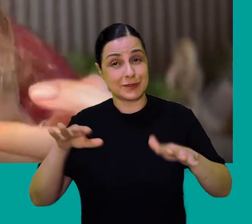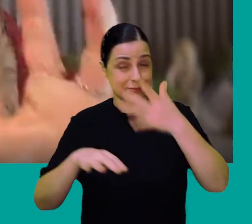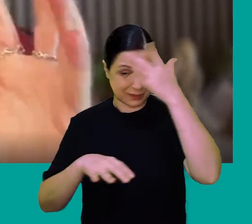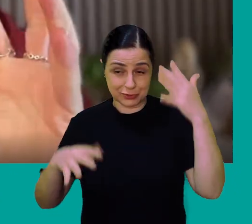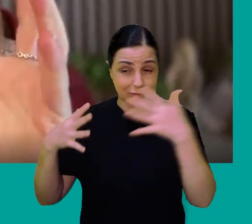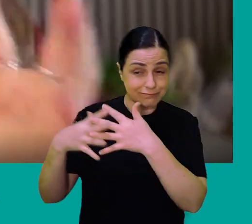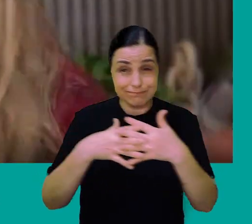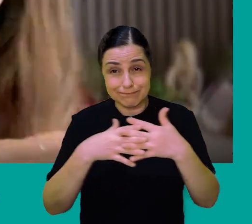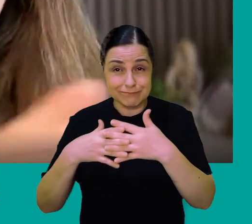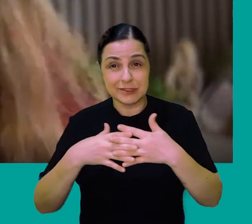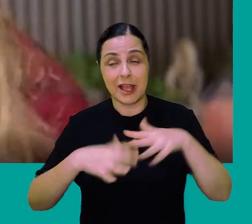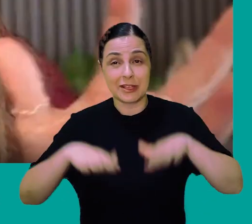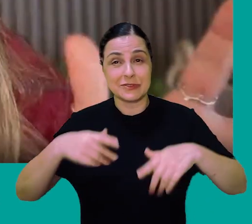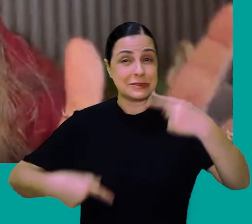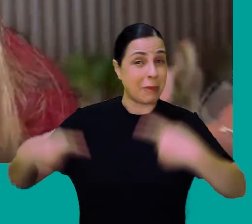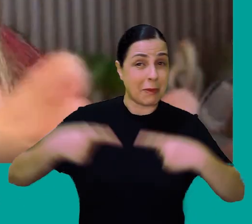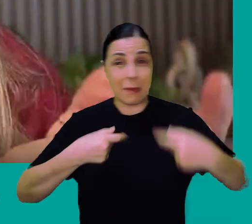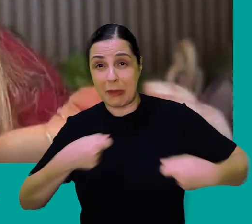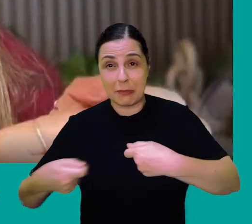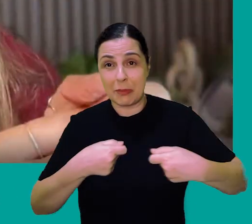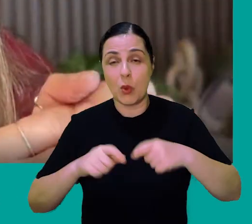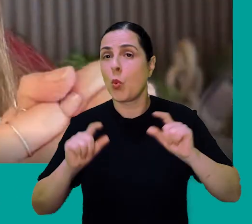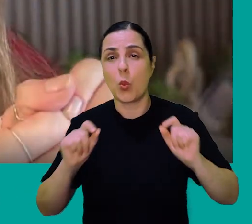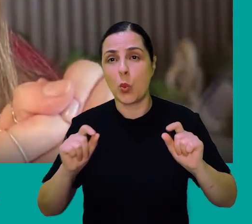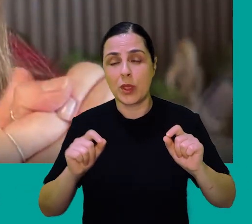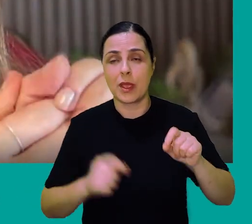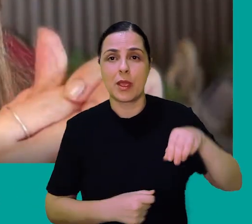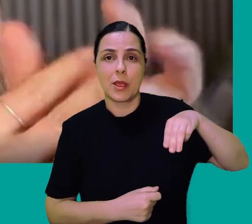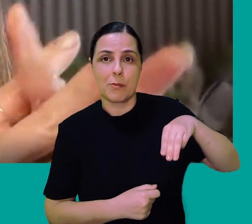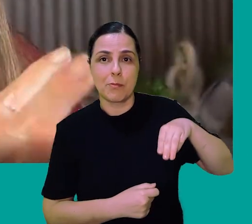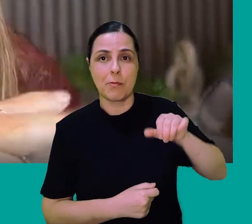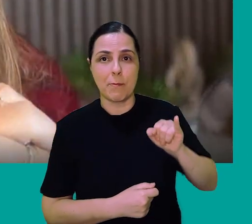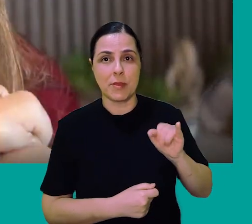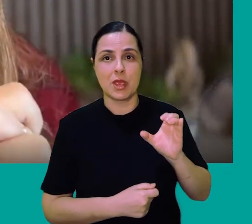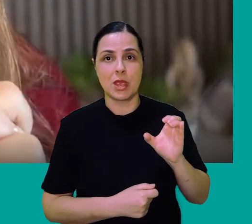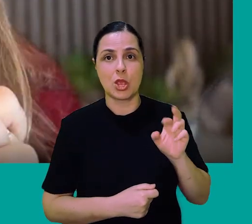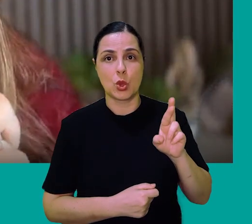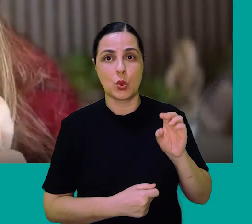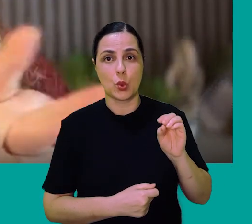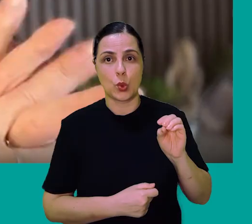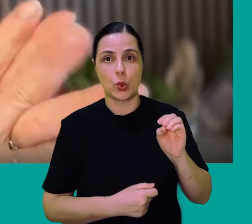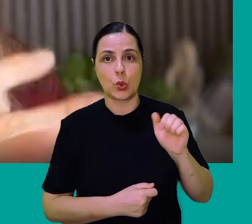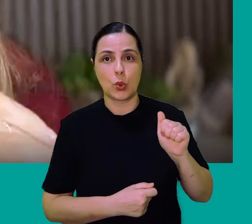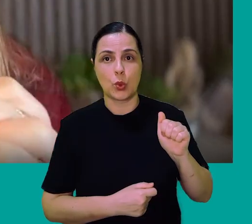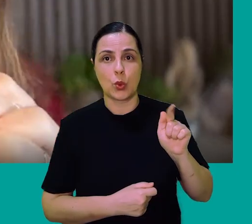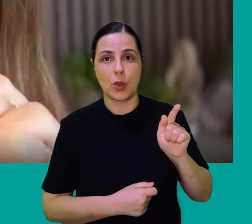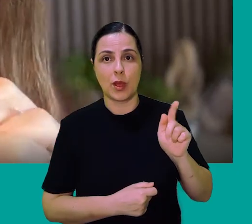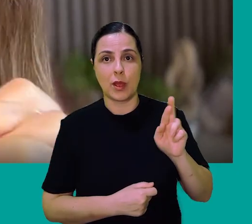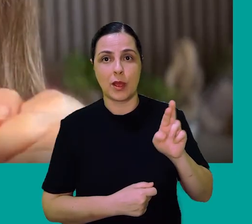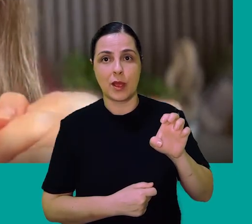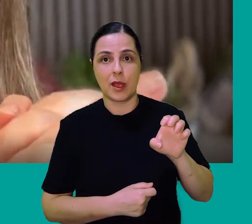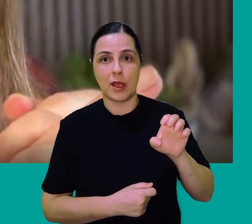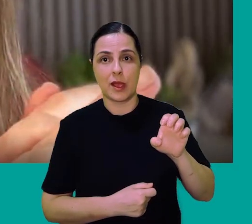confusão, polêmica, distorções, que são as microagressões, Ká. Para você, Carla, o que você